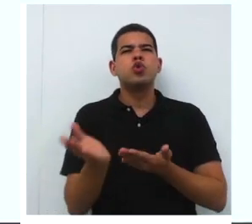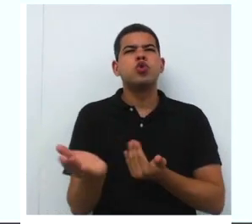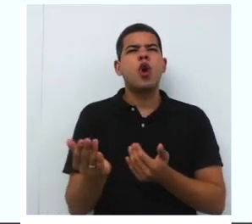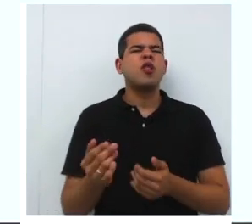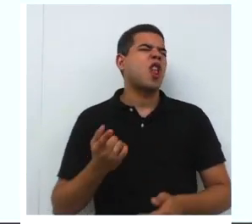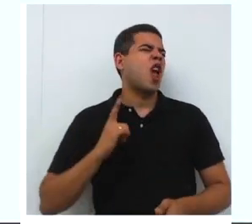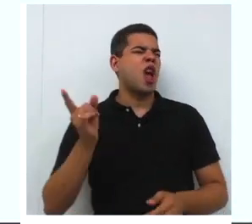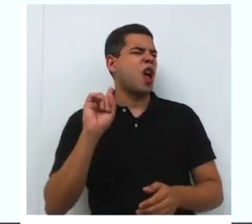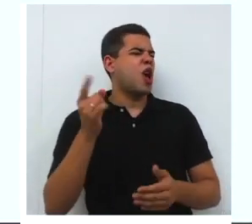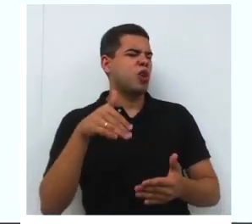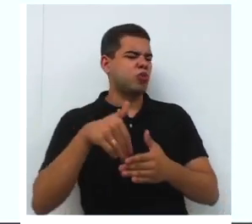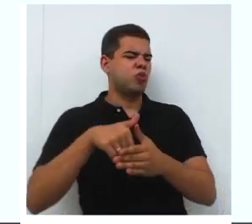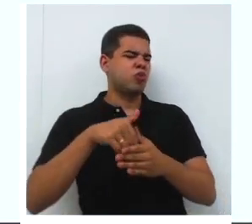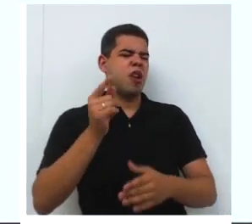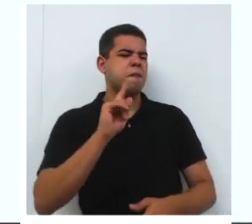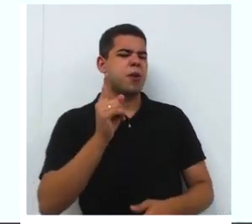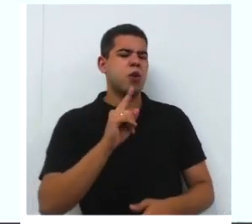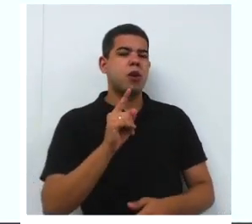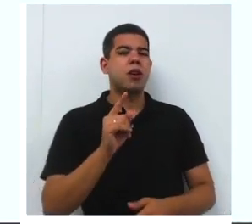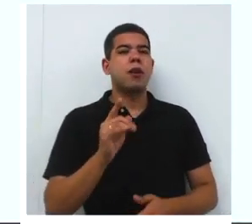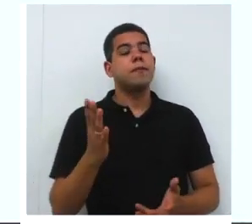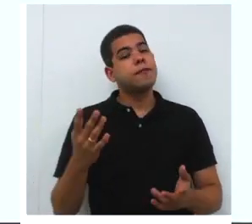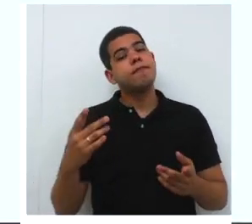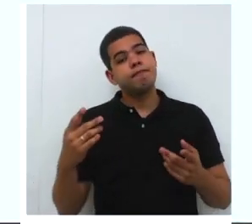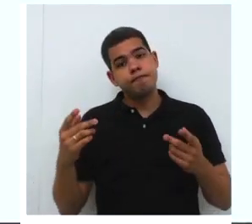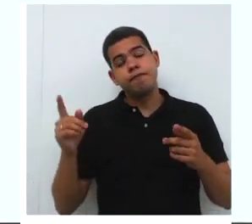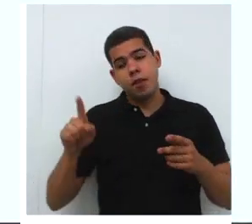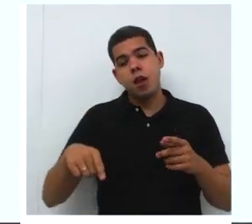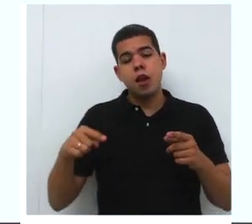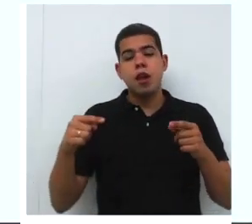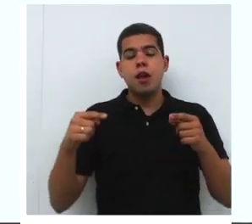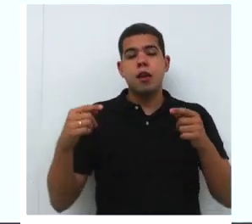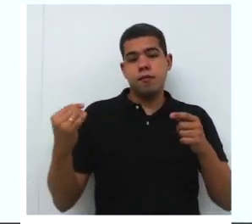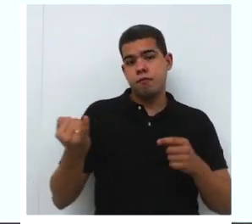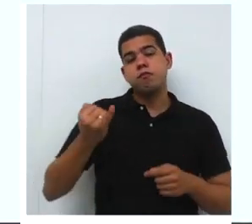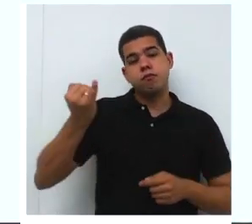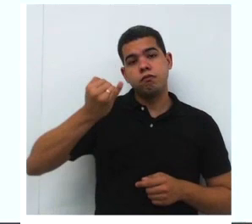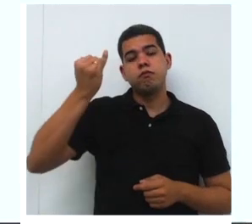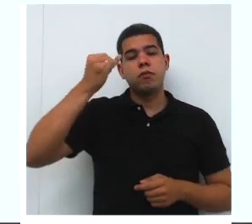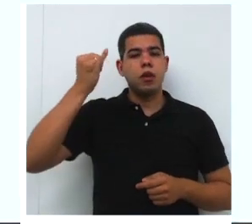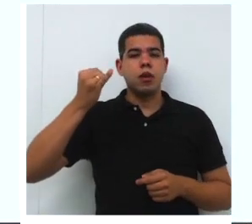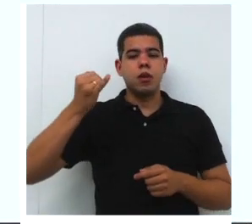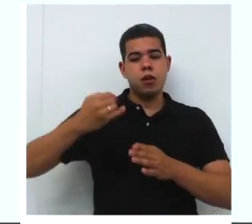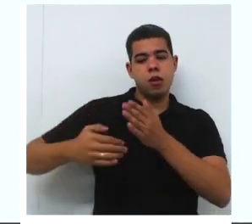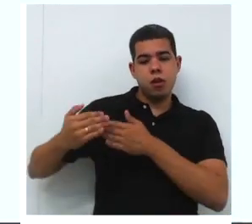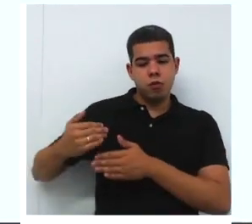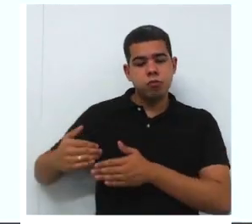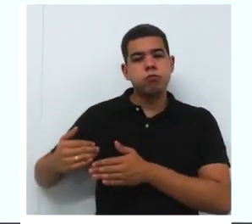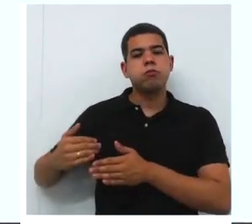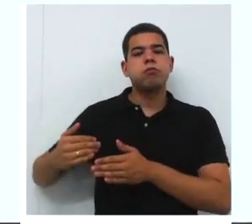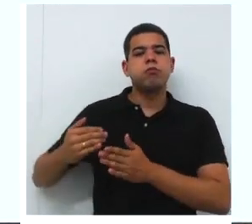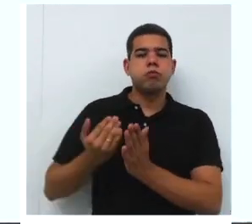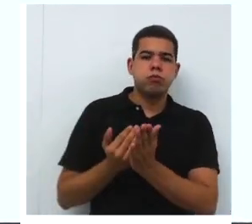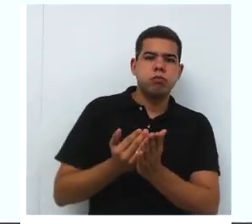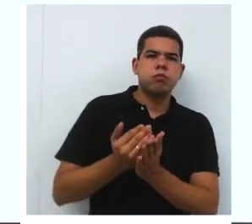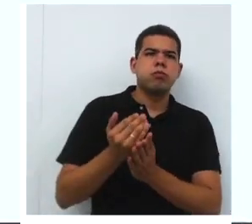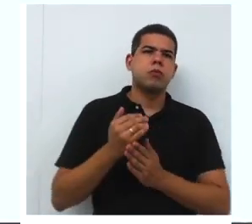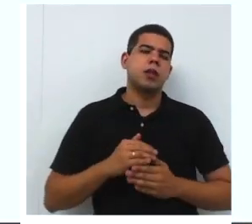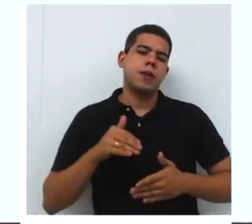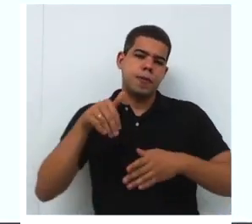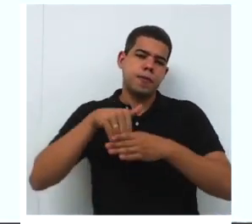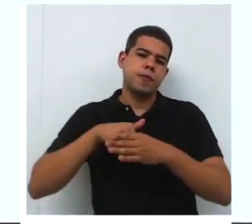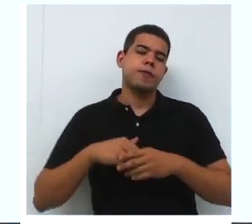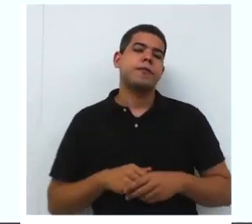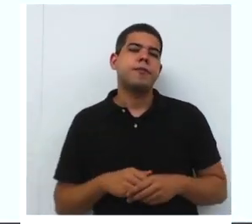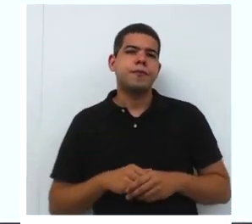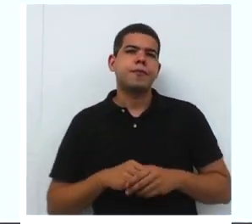diz, não quero me meter em política. Mas é essencial, isso é cidadania, começa de cedo. Nós temos que o quê? Parar